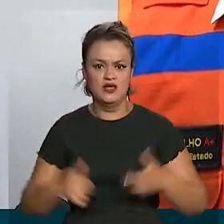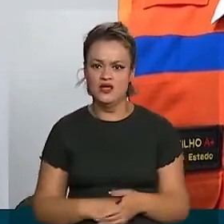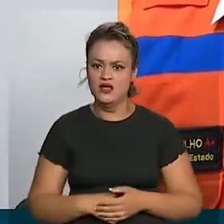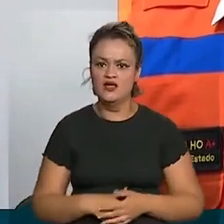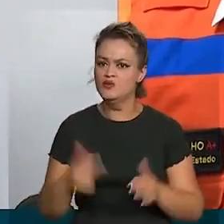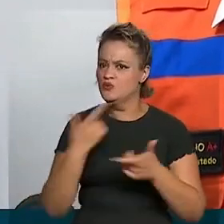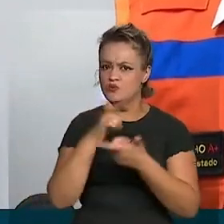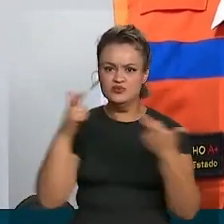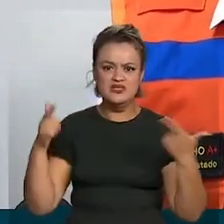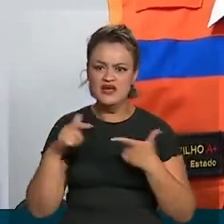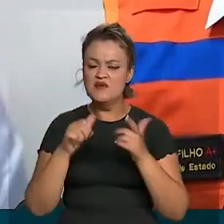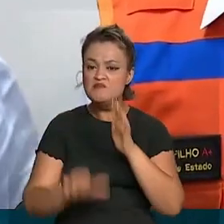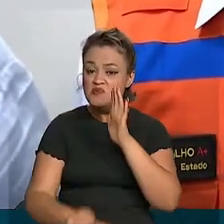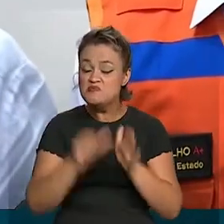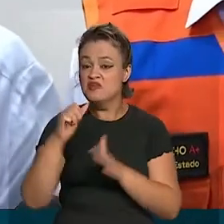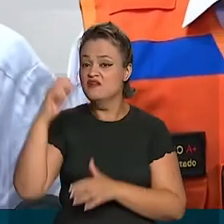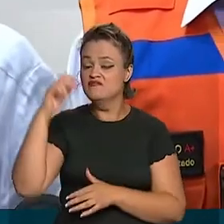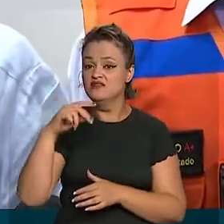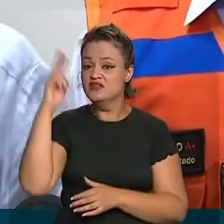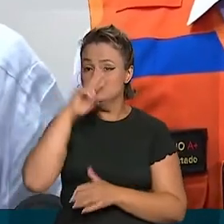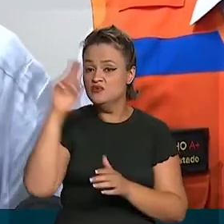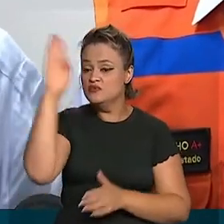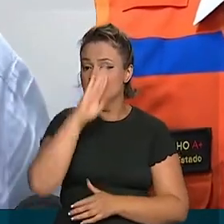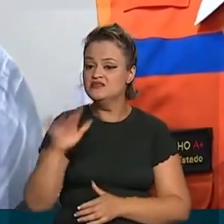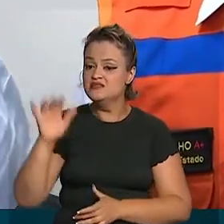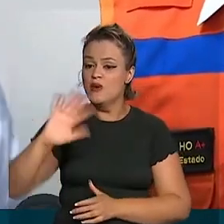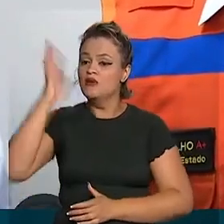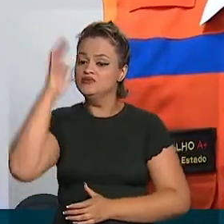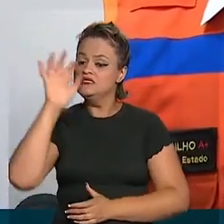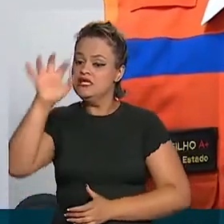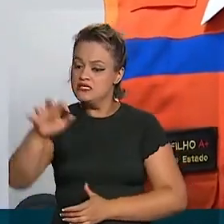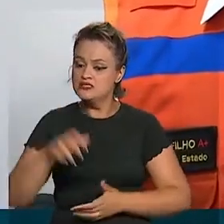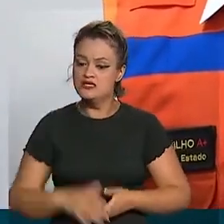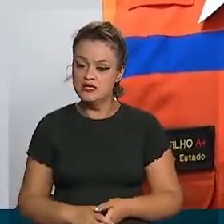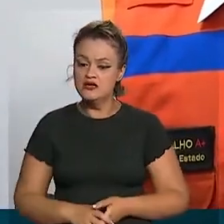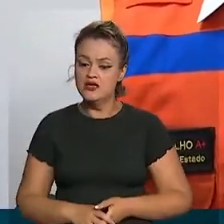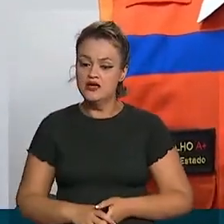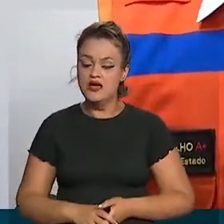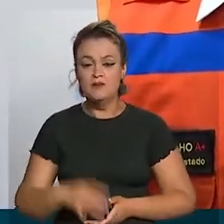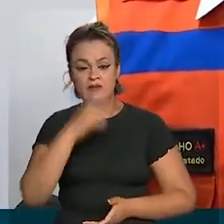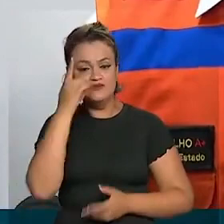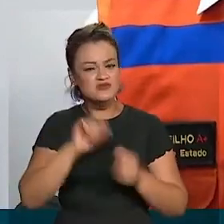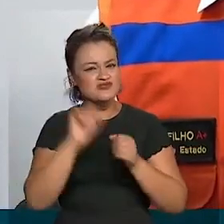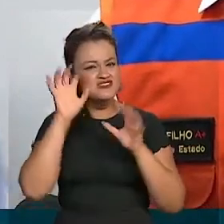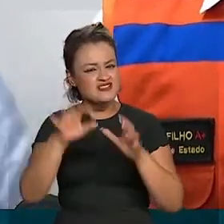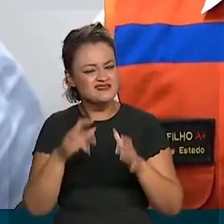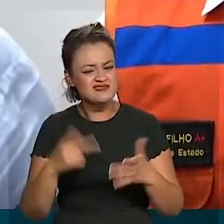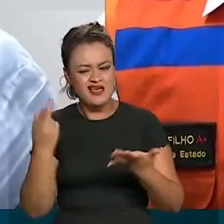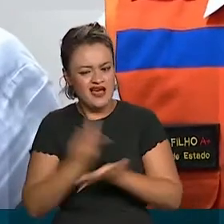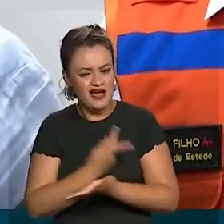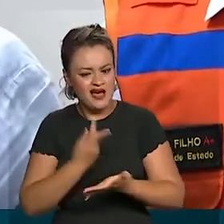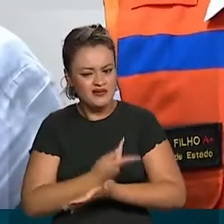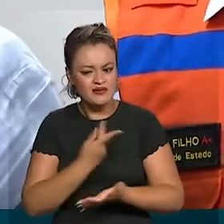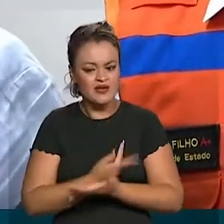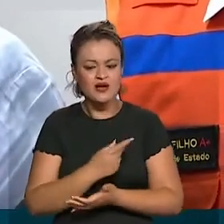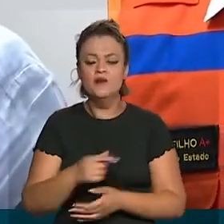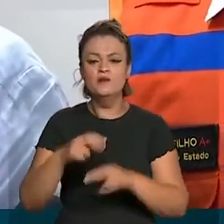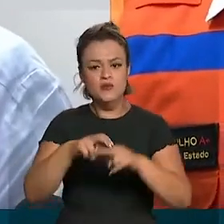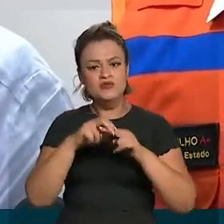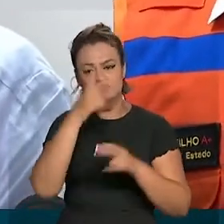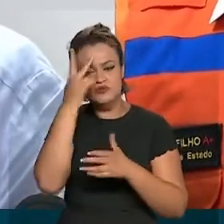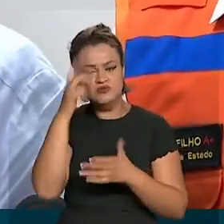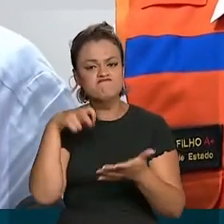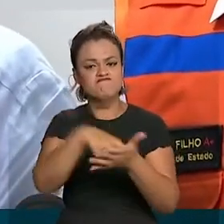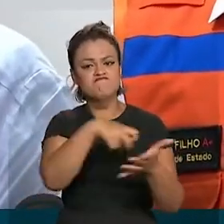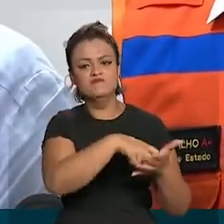precedente na história do nosso país. Não existe precedente o que essa gente fez e por isso essa gente terão que ser